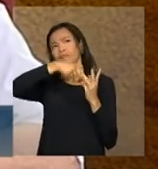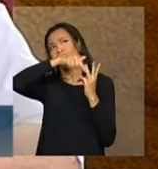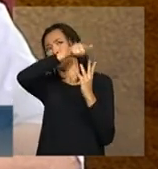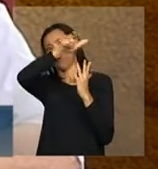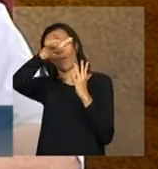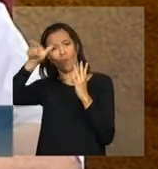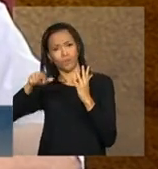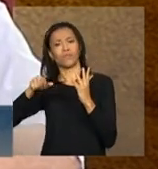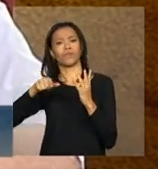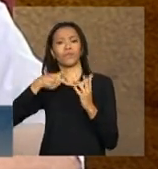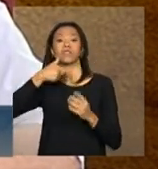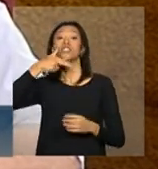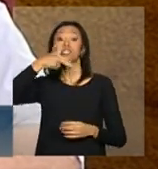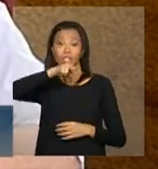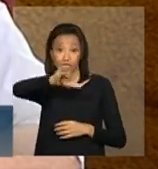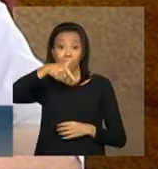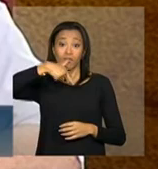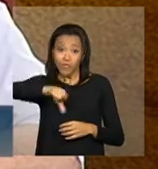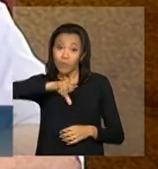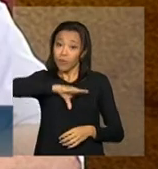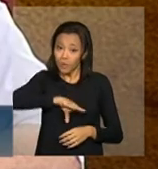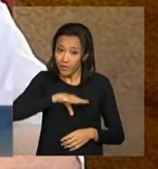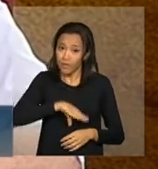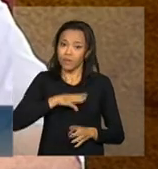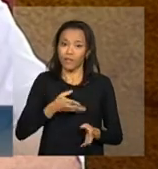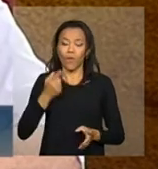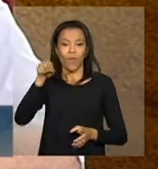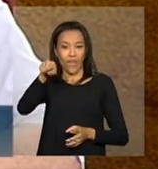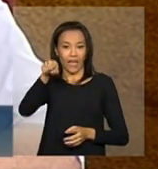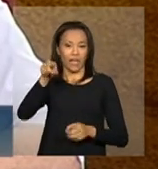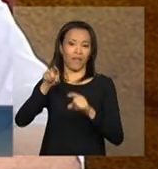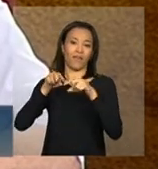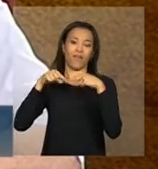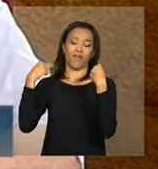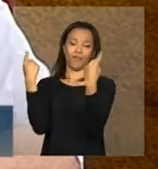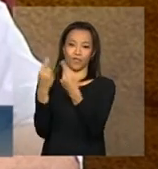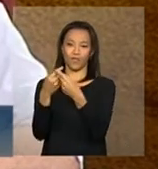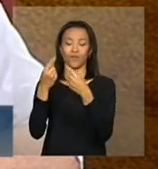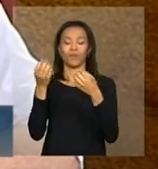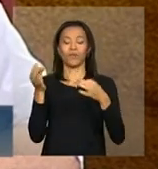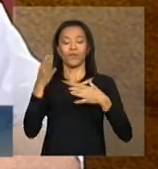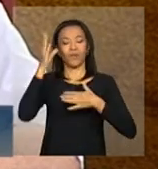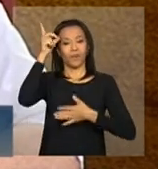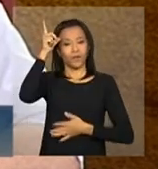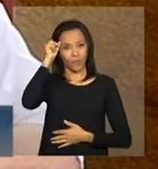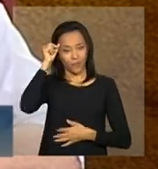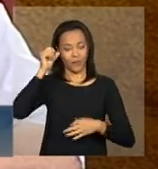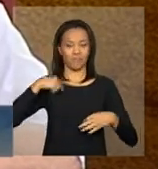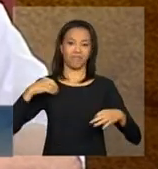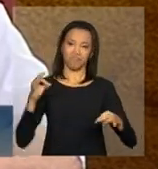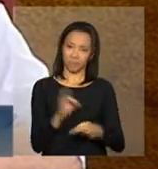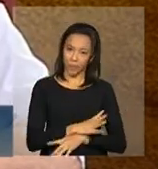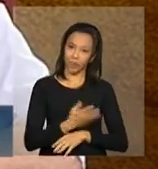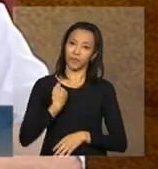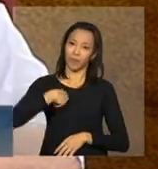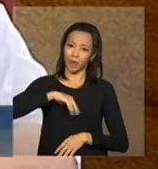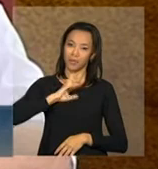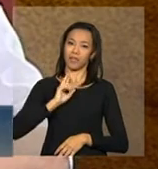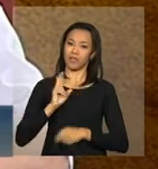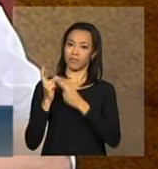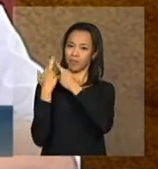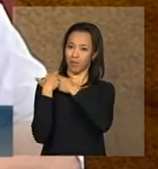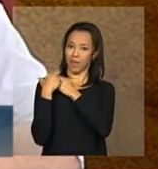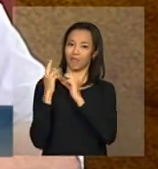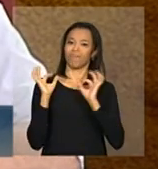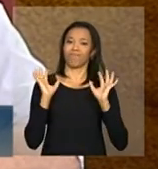realmente de língua portuguesa. Então, saímos daquele encontro com dever de casa, já reunimos, né, fizemos na SOF